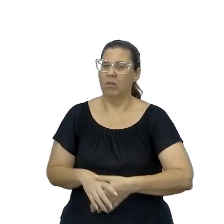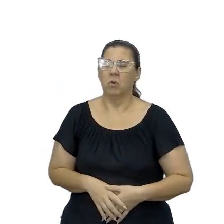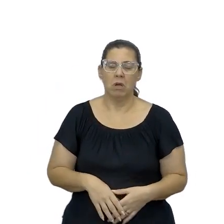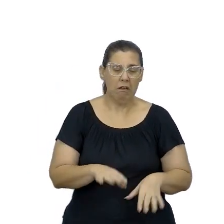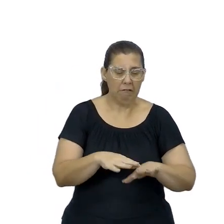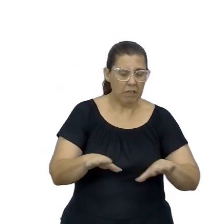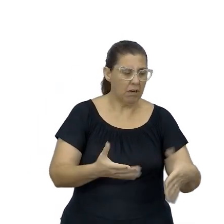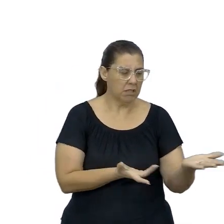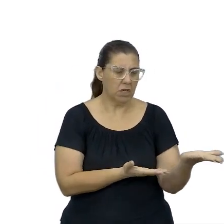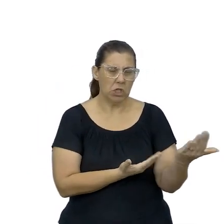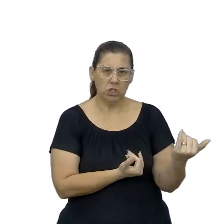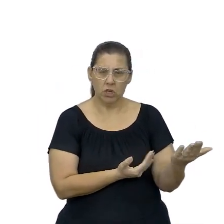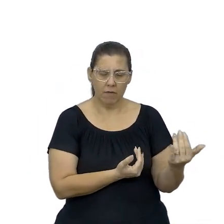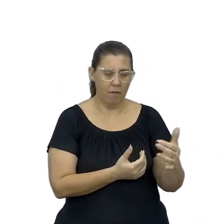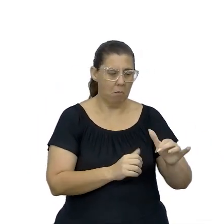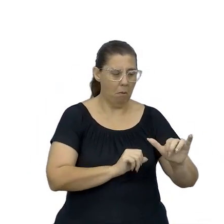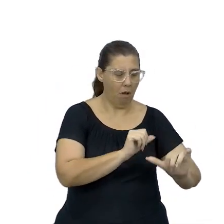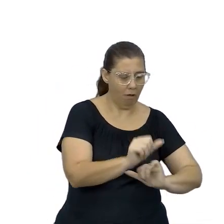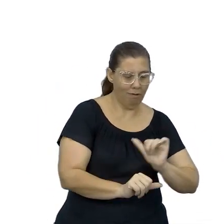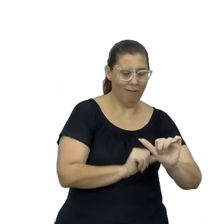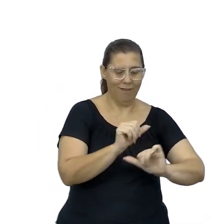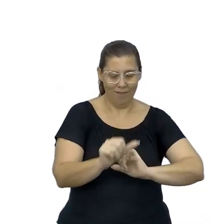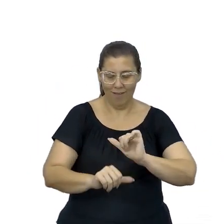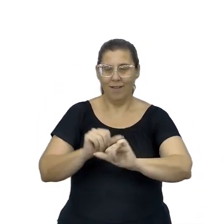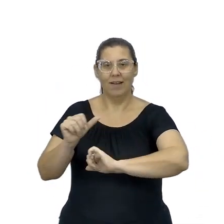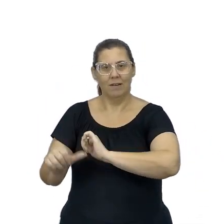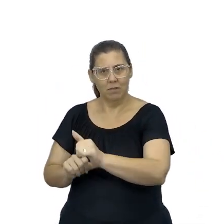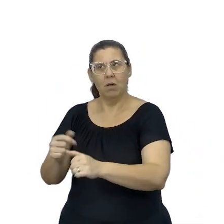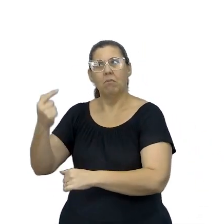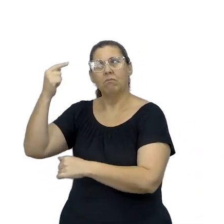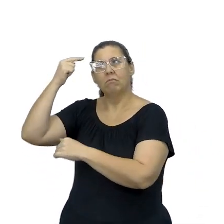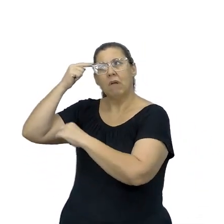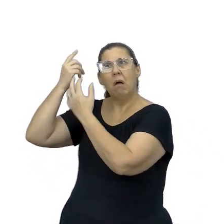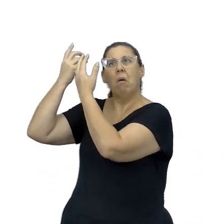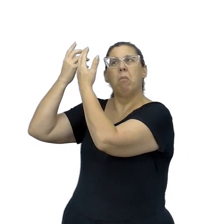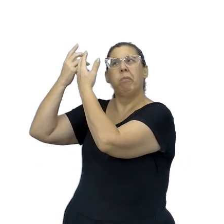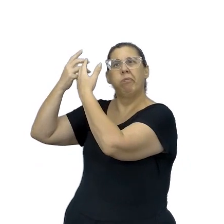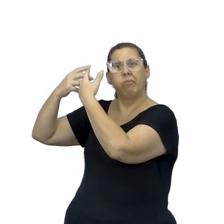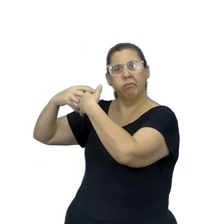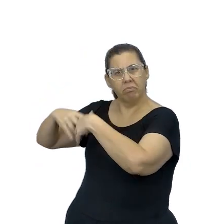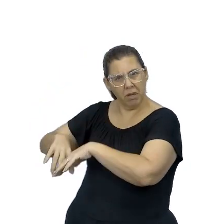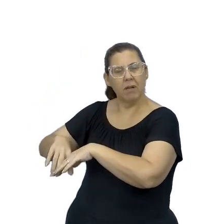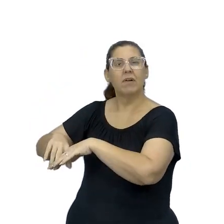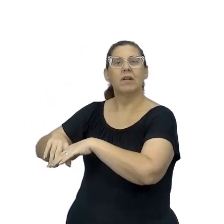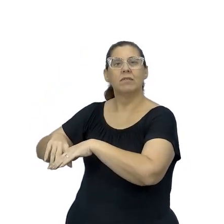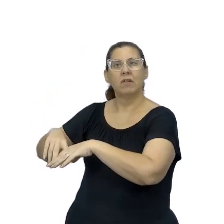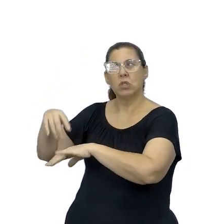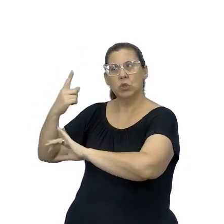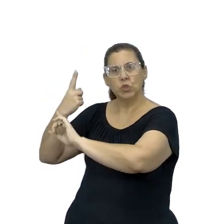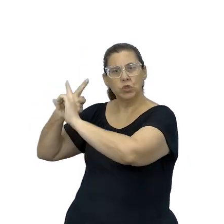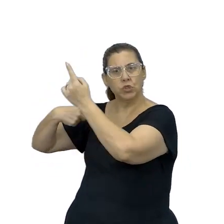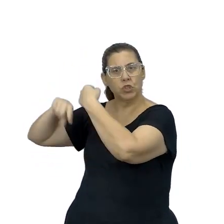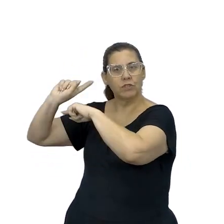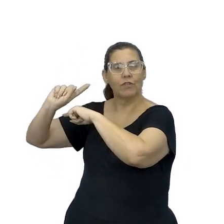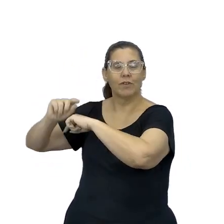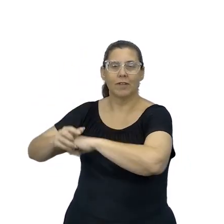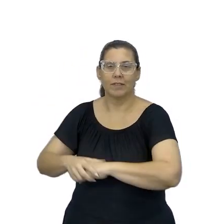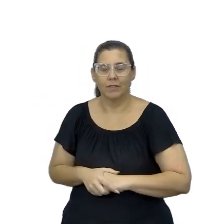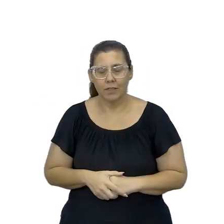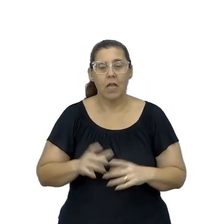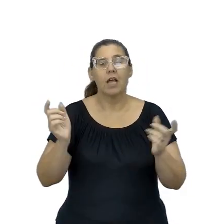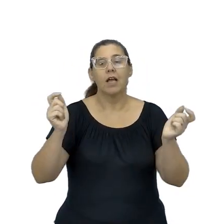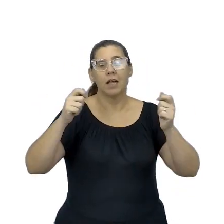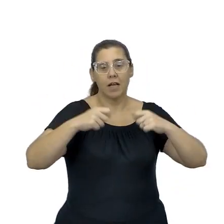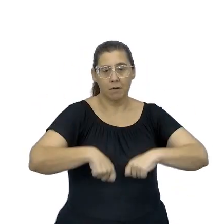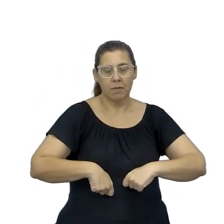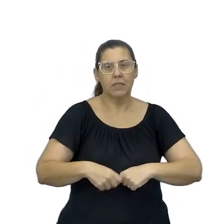jovens, elas vão modificando suas representações mentais à medida em que desenvolvem, né, sua cognição e a